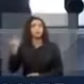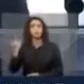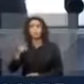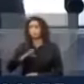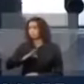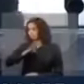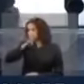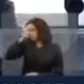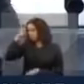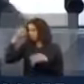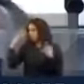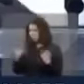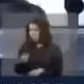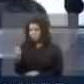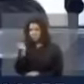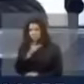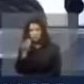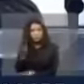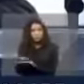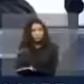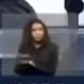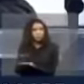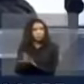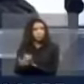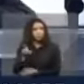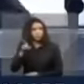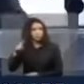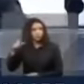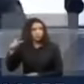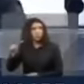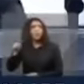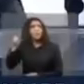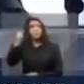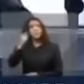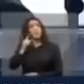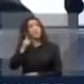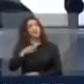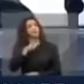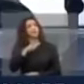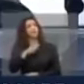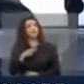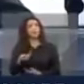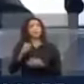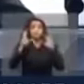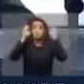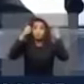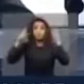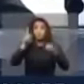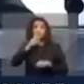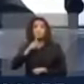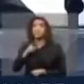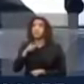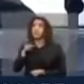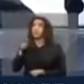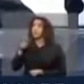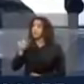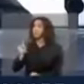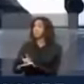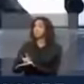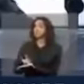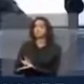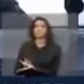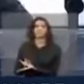e descarada mentira que foi admitida como verdade pela Suprema Corte Americana. Portanto,